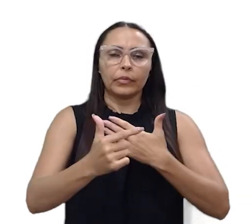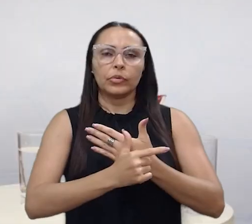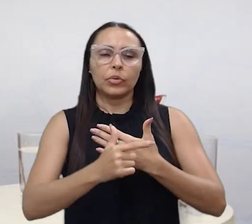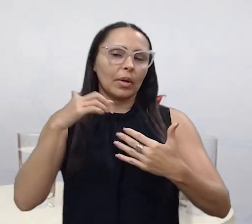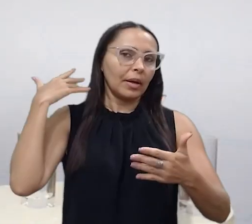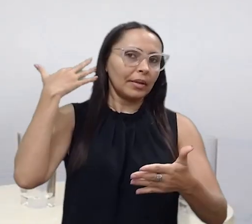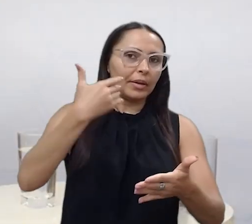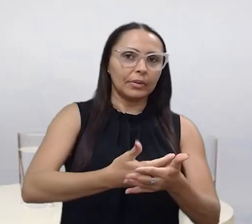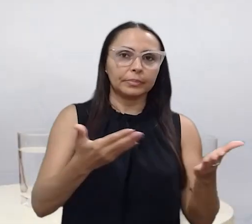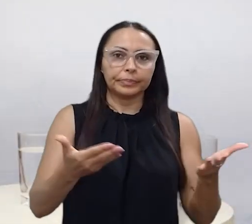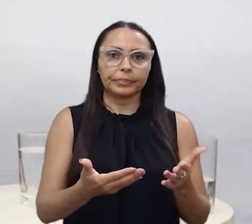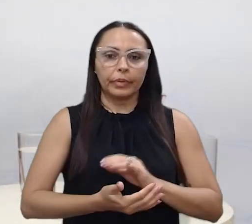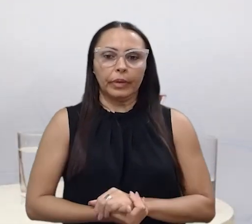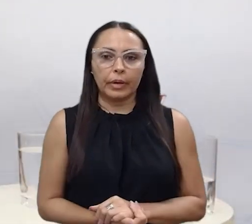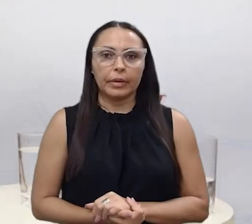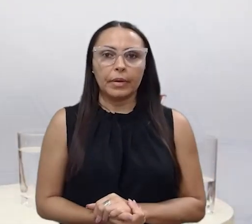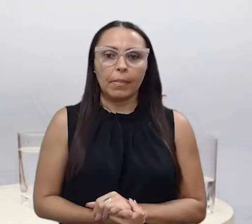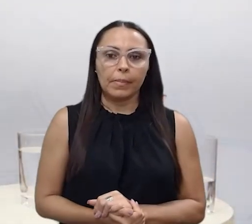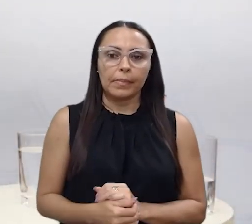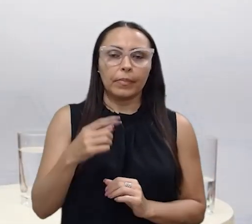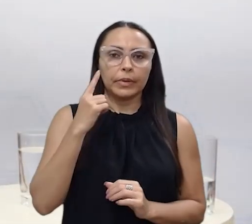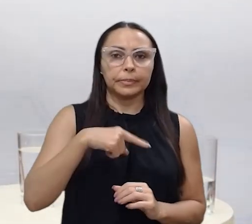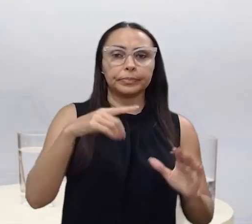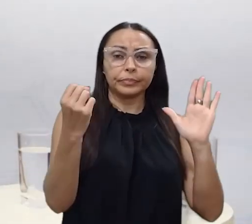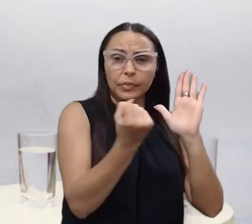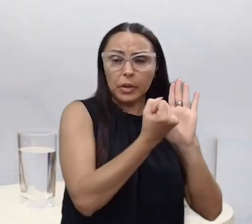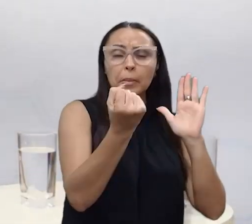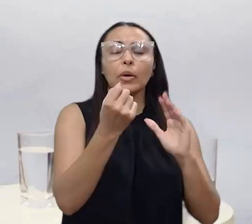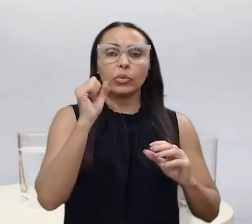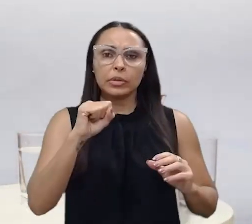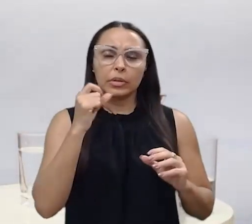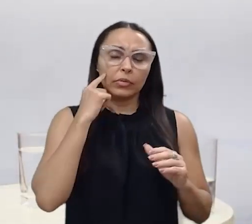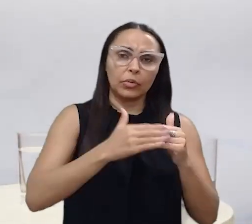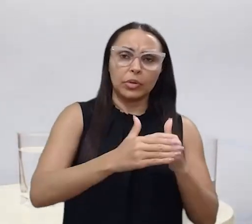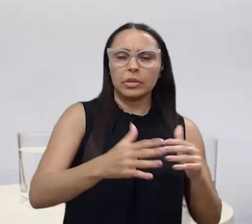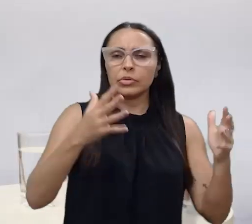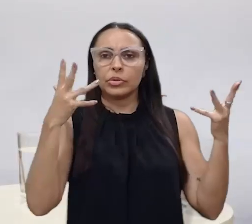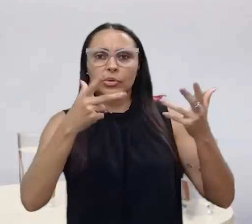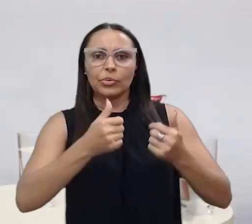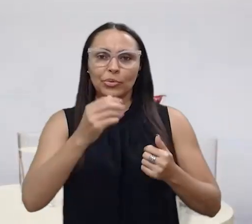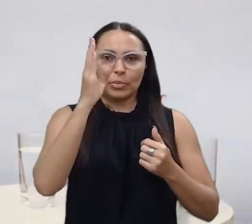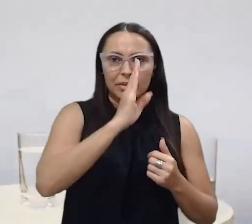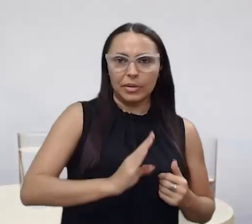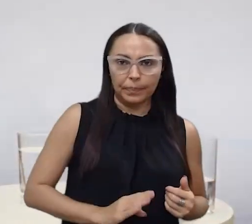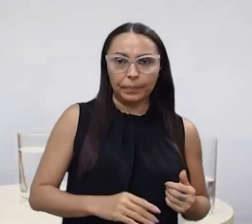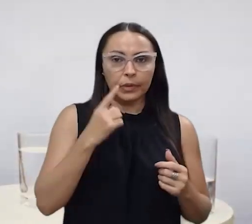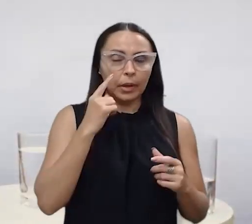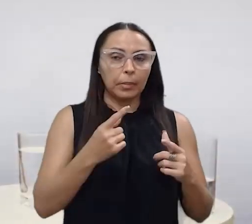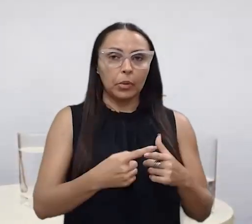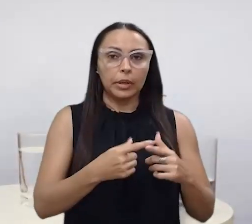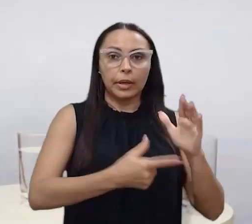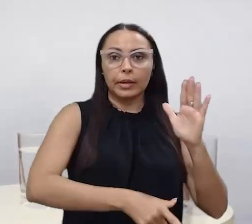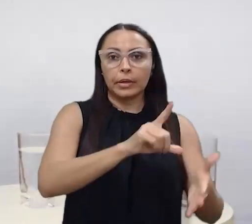tá? E a gente não pode dizer que a ESD, ela marcou, foi o início de tudo do design brasileiro, porque antes disso